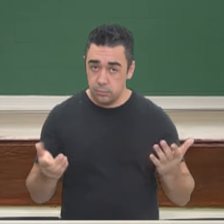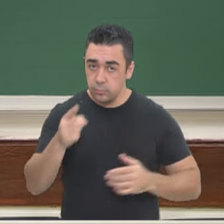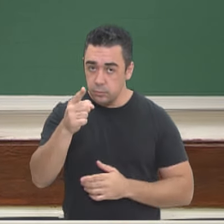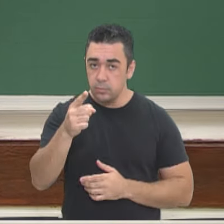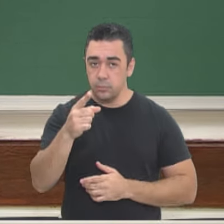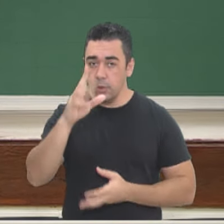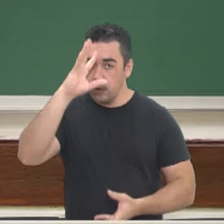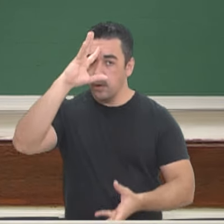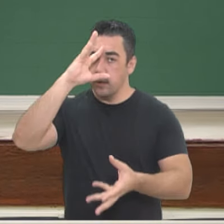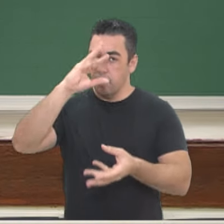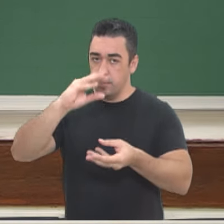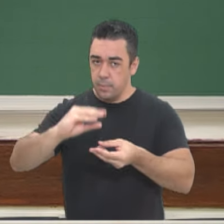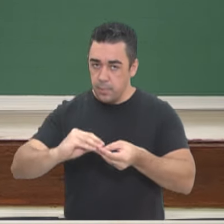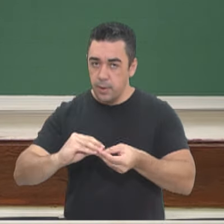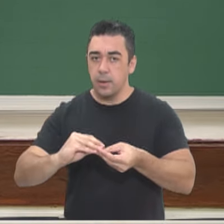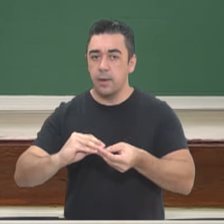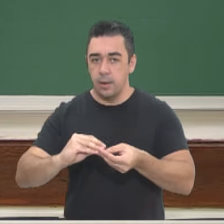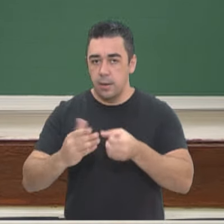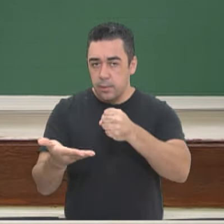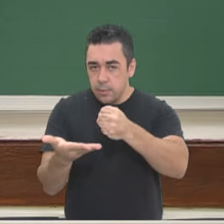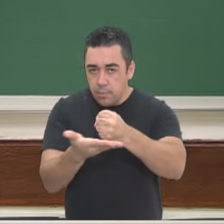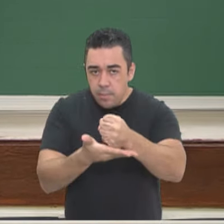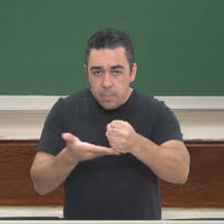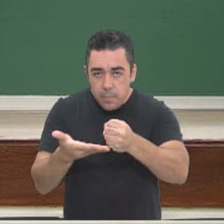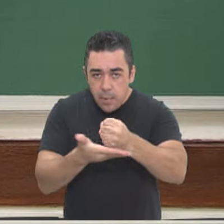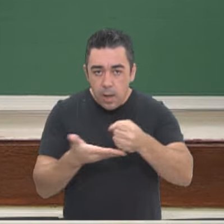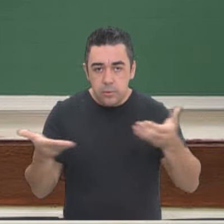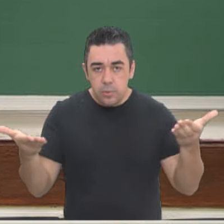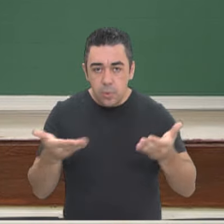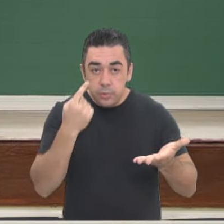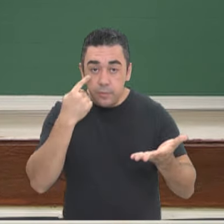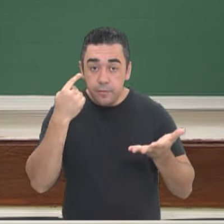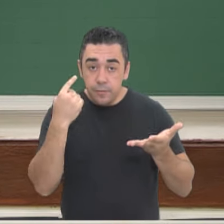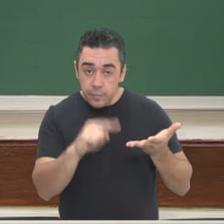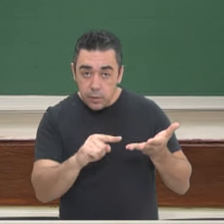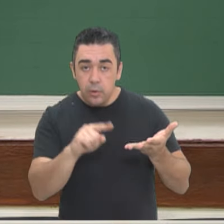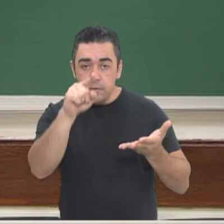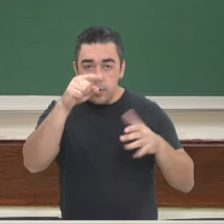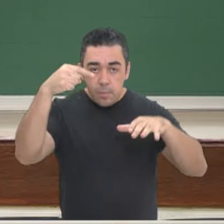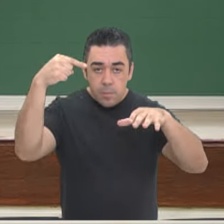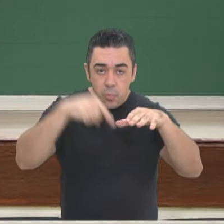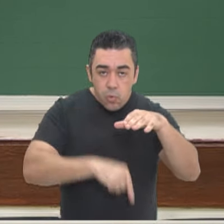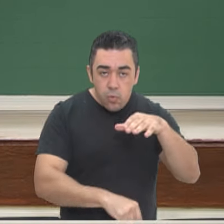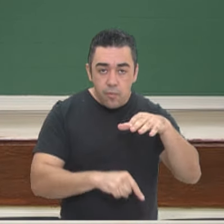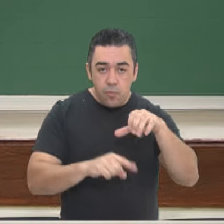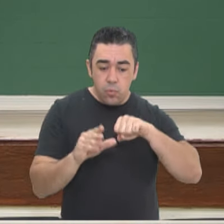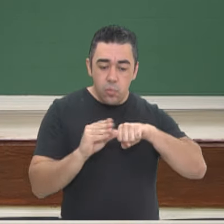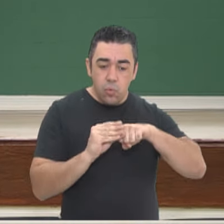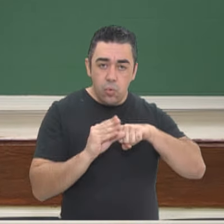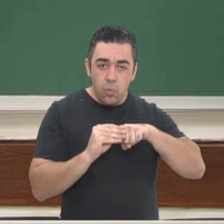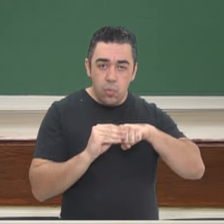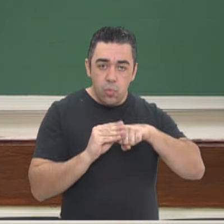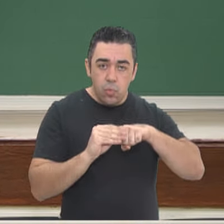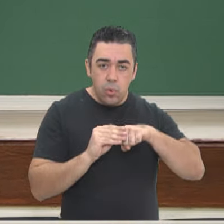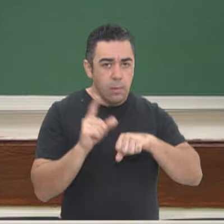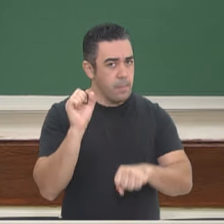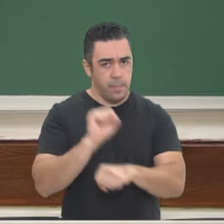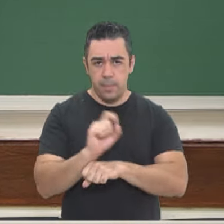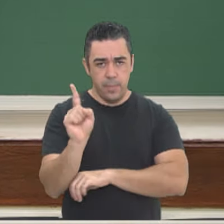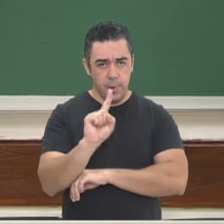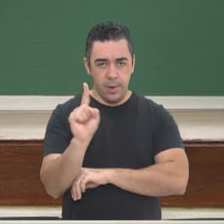tenham compreendido as noções básicas que a gente viu hoje e que vocês aprofundem esse conhecimento. Não pare por